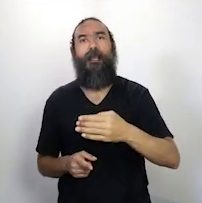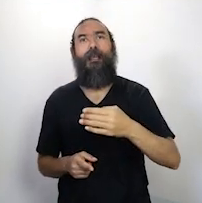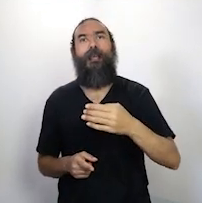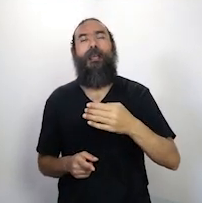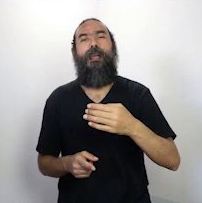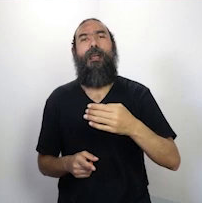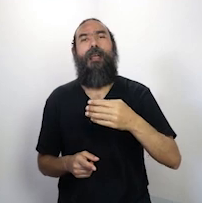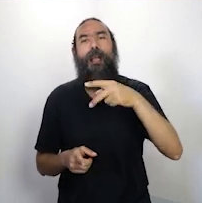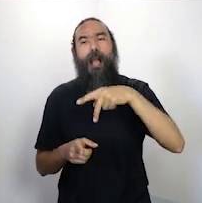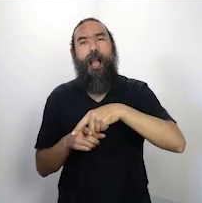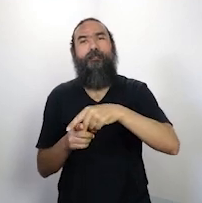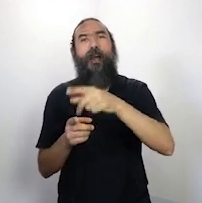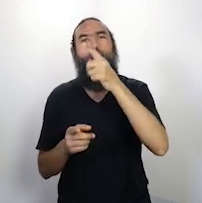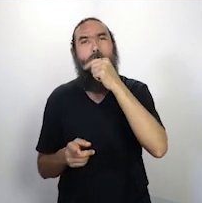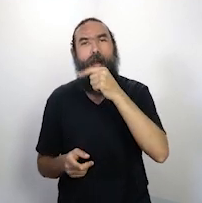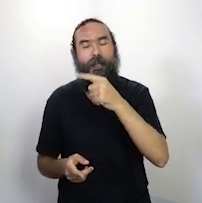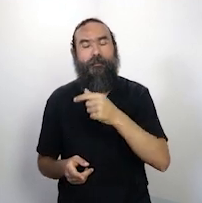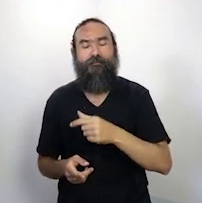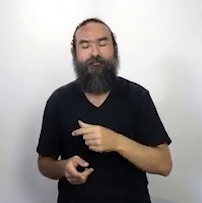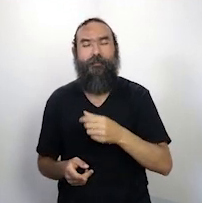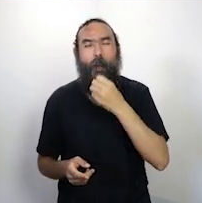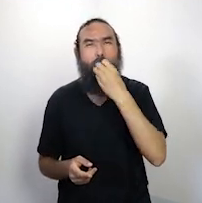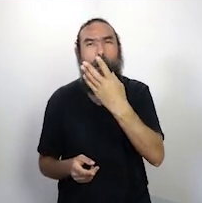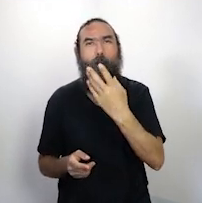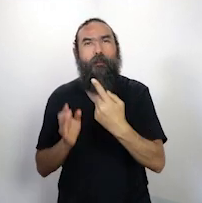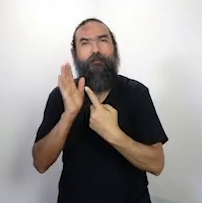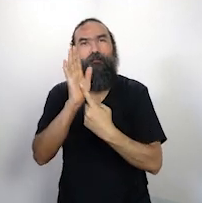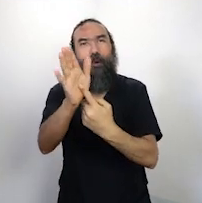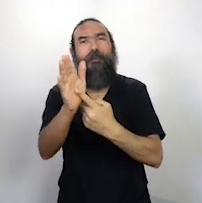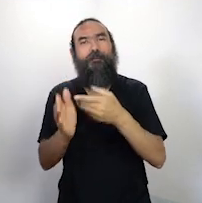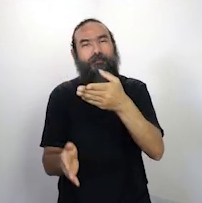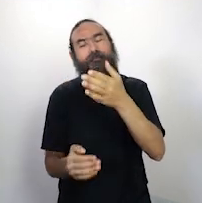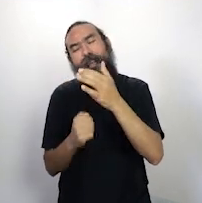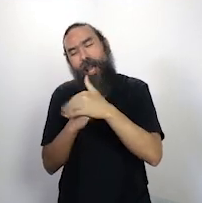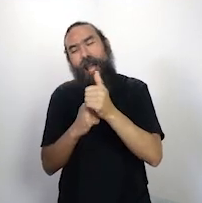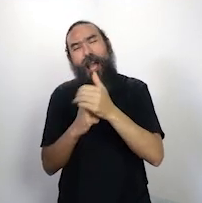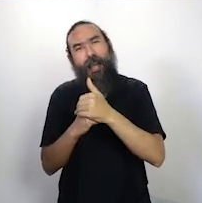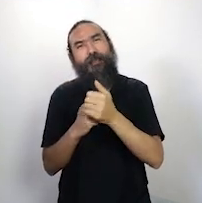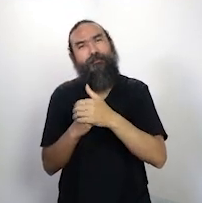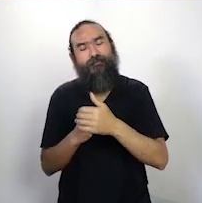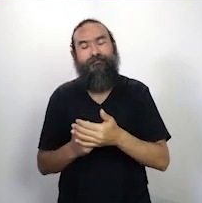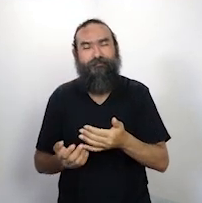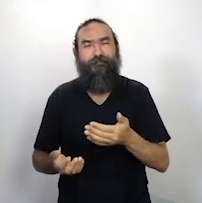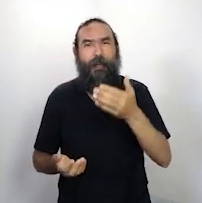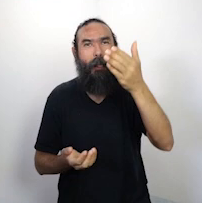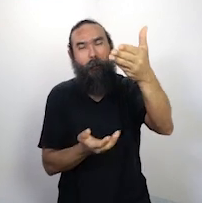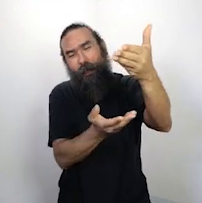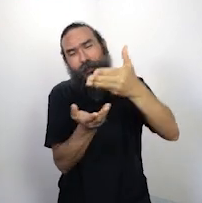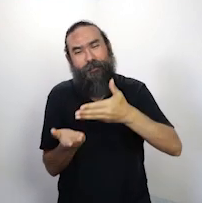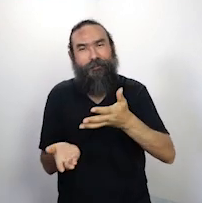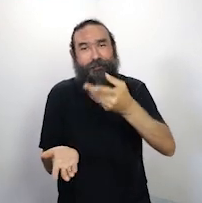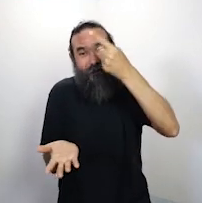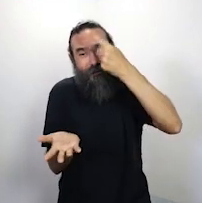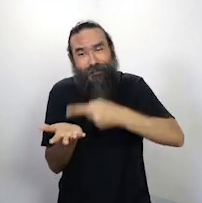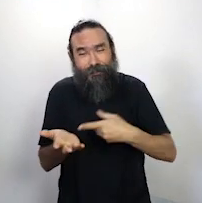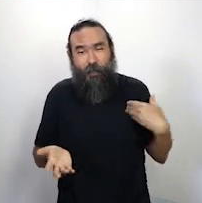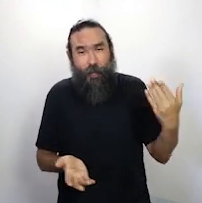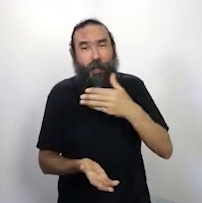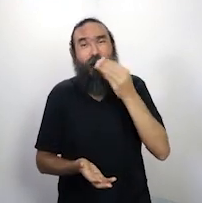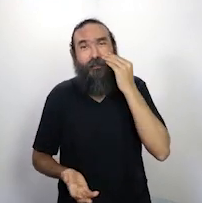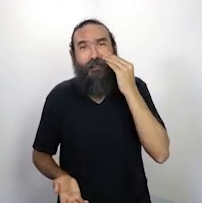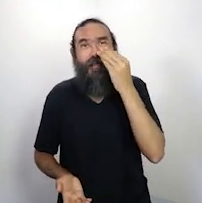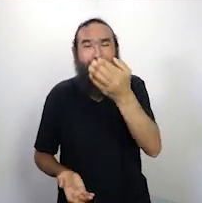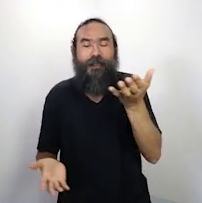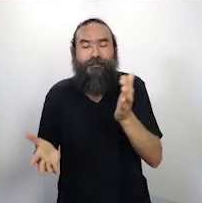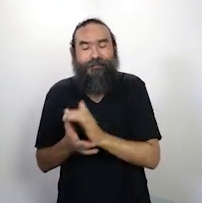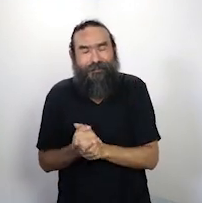receber grupos que têm tanto carinho para produzir para nós tudo isso que a gente vem vendo, né? A gente está aqui